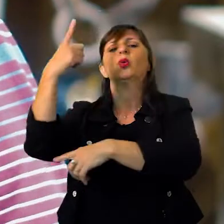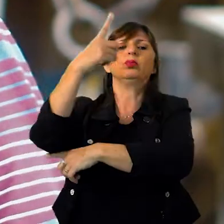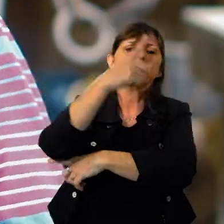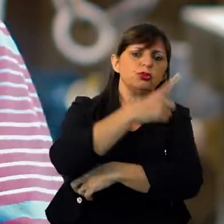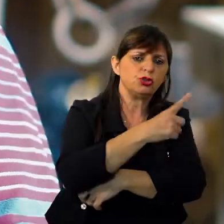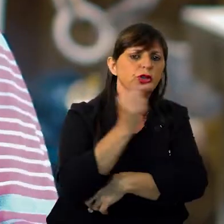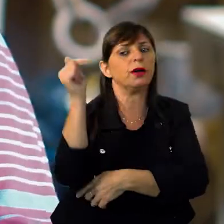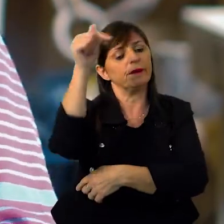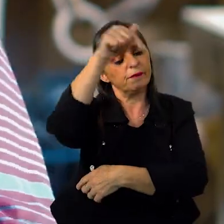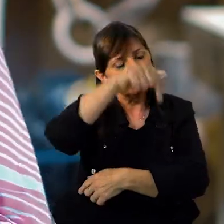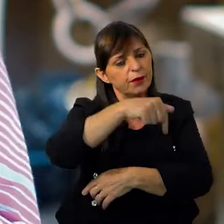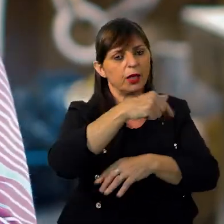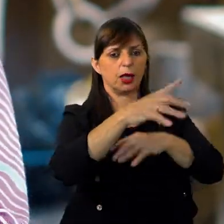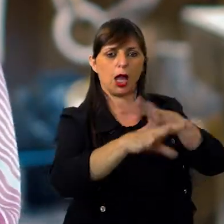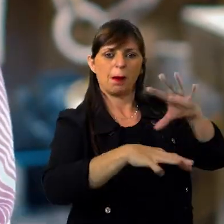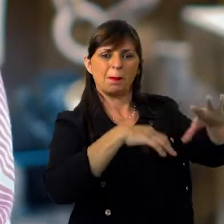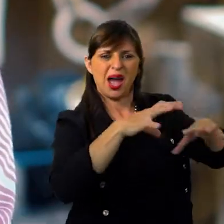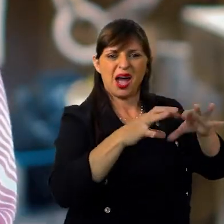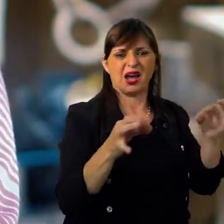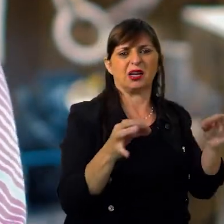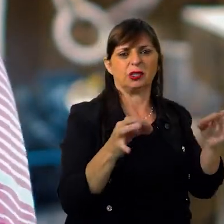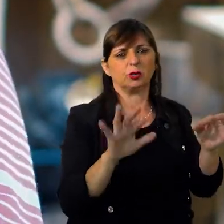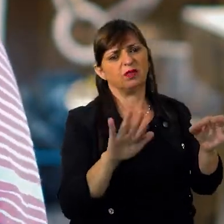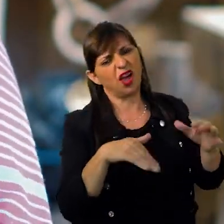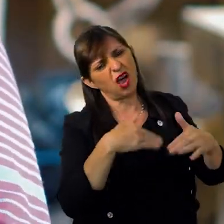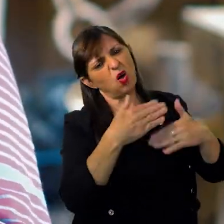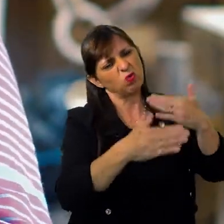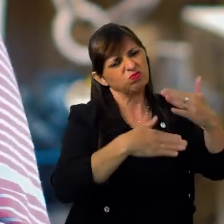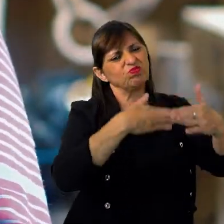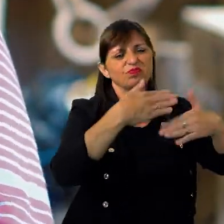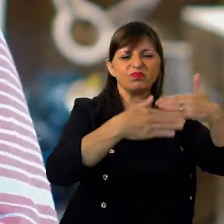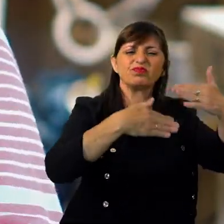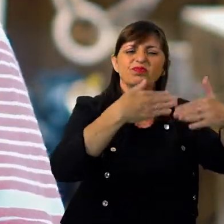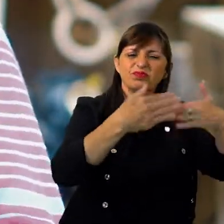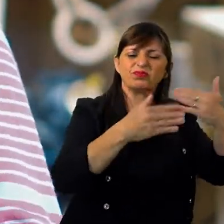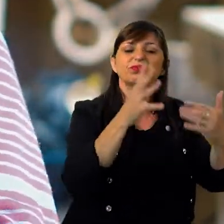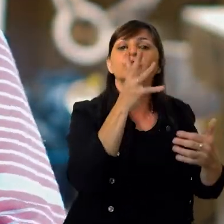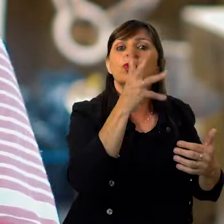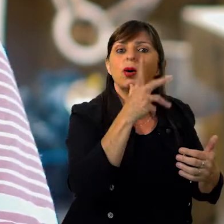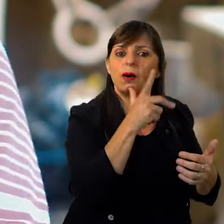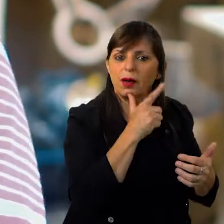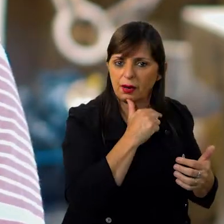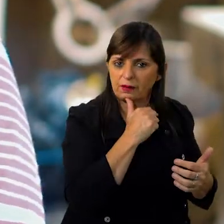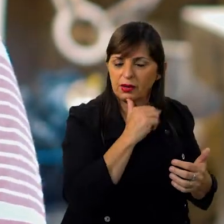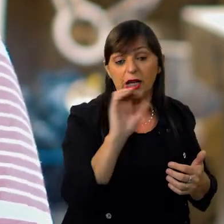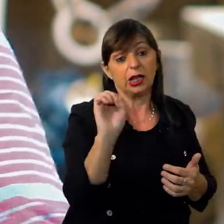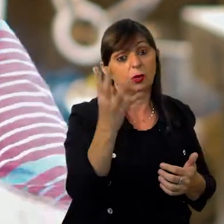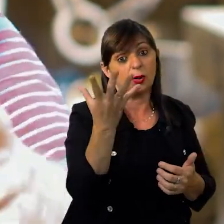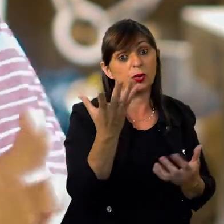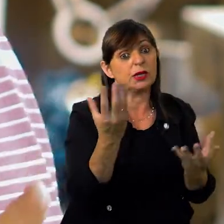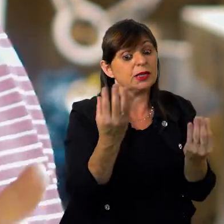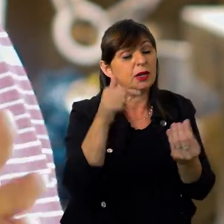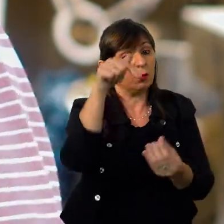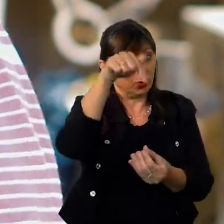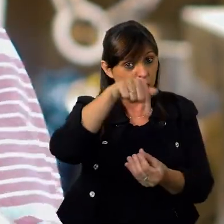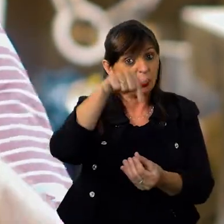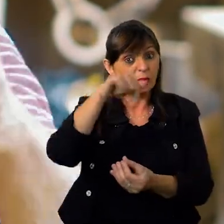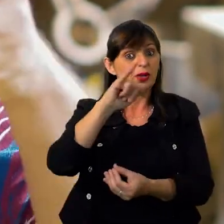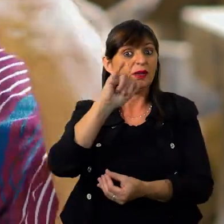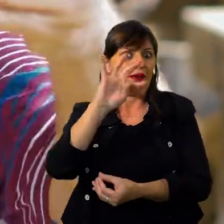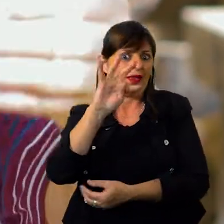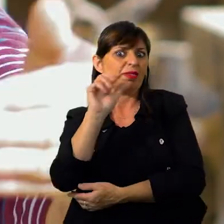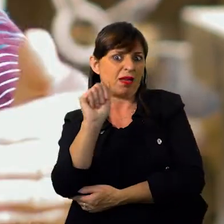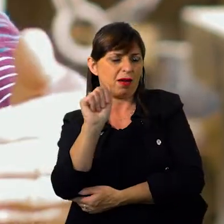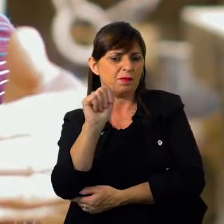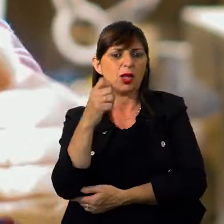estranham árvore por árvore chega no rio joga no Remanso um guia eles vão tô falando isso eu dois seu processo vai